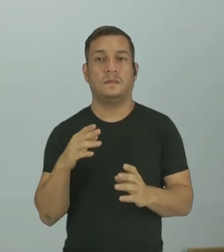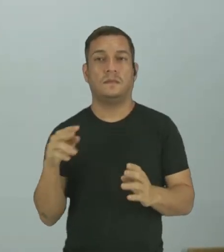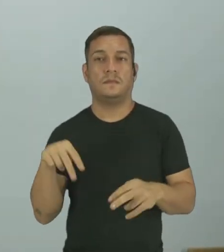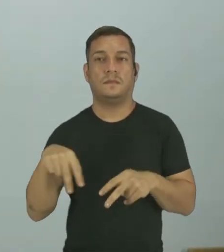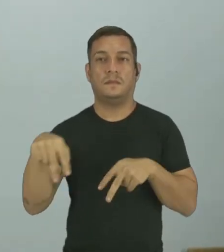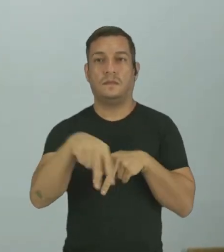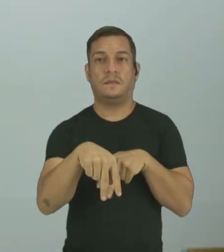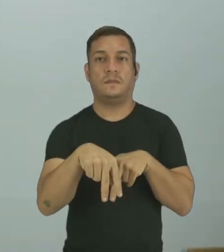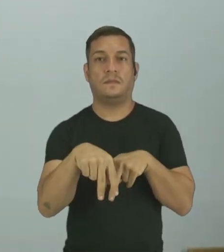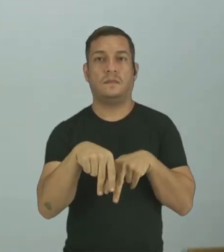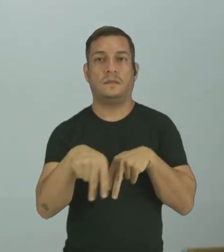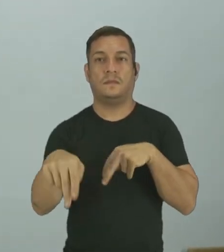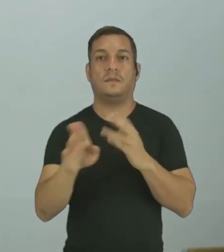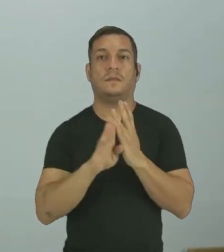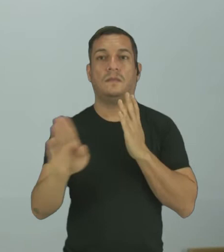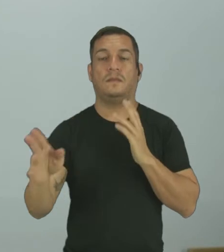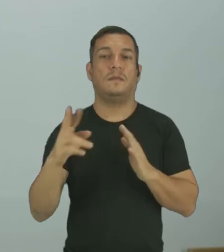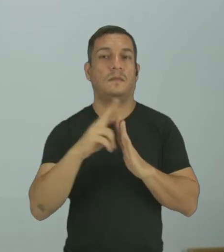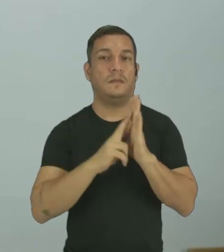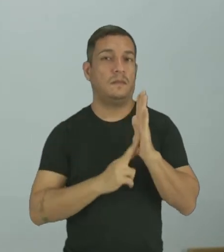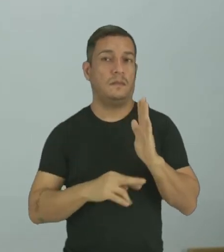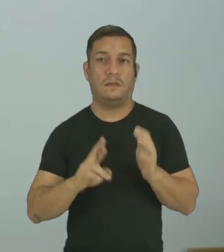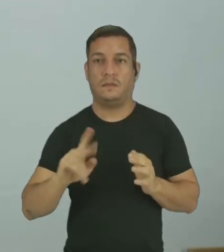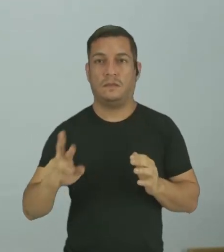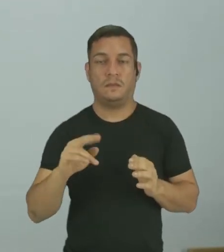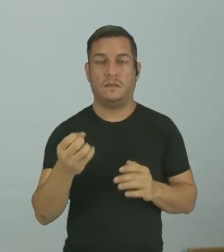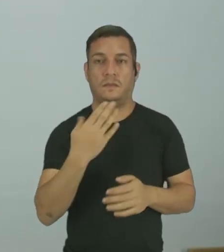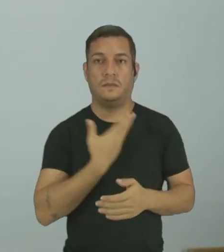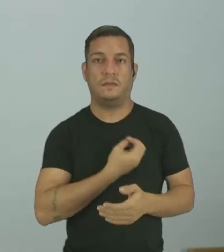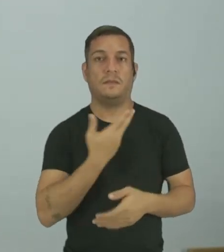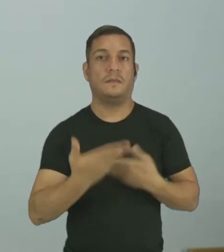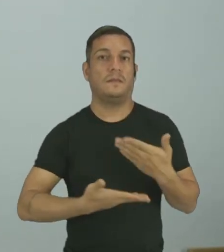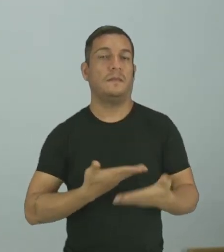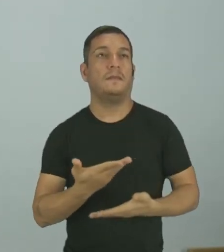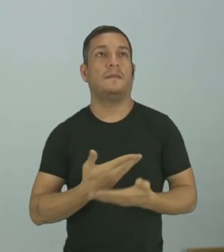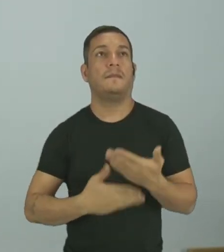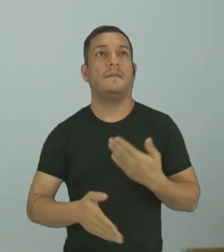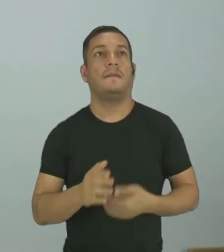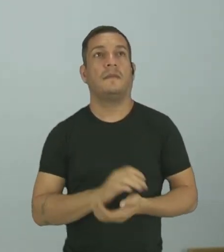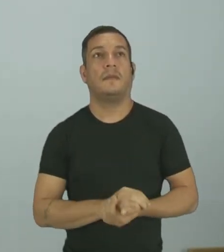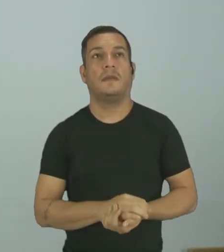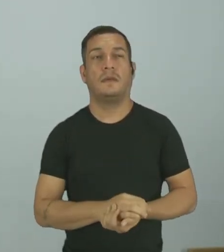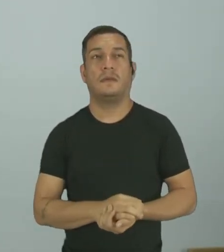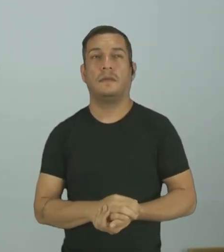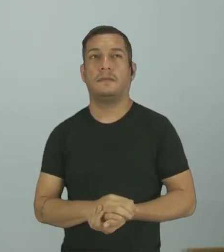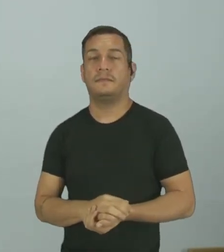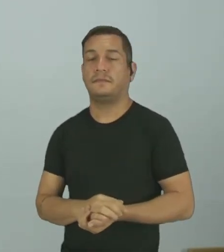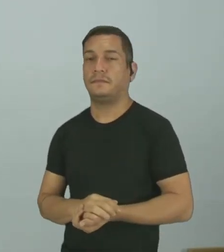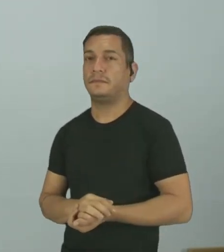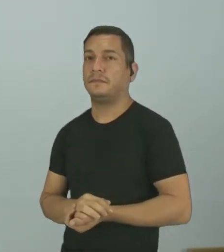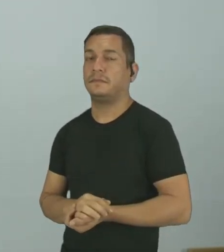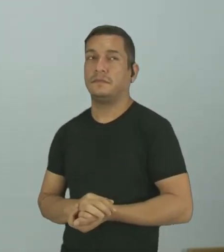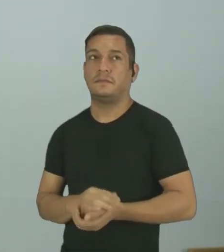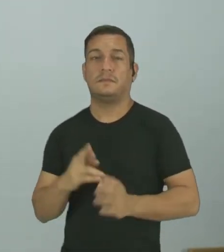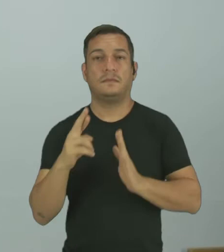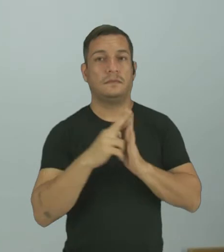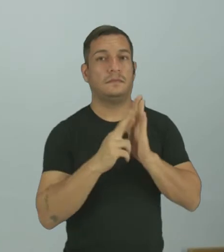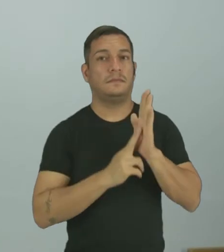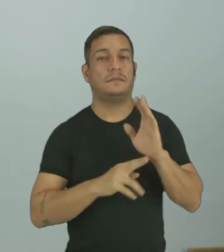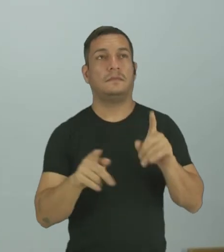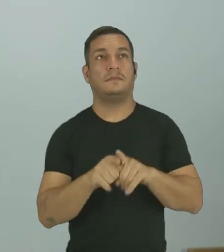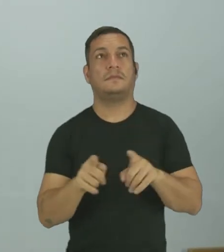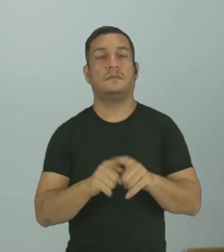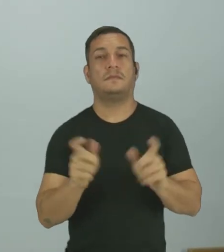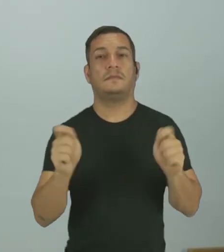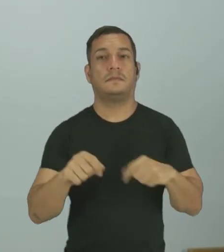fila. Essa não é uma regra de boa convivência. Essas regrinhas também